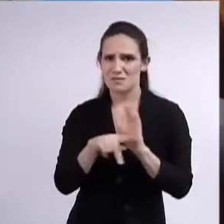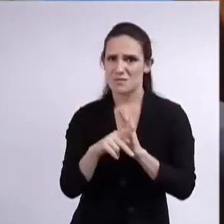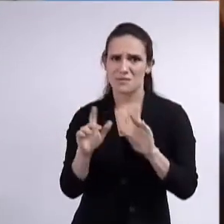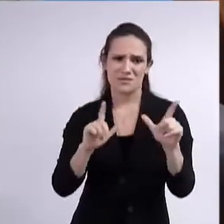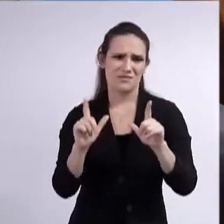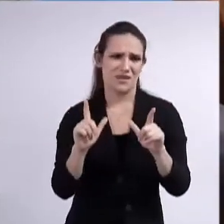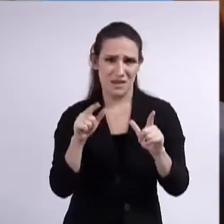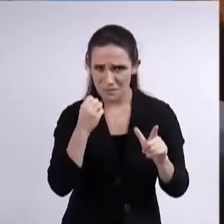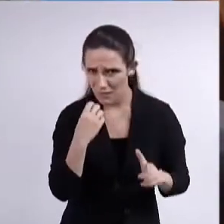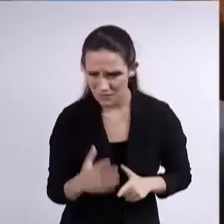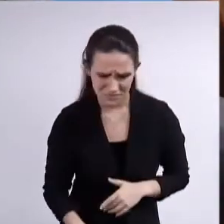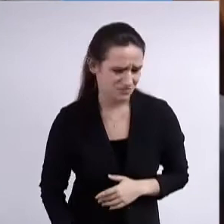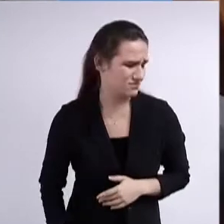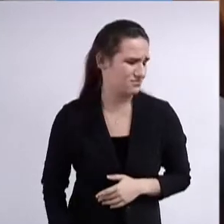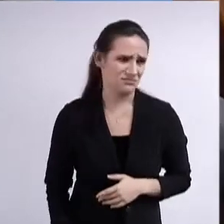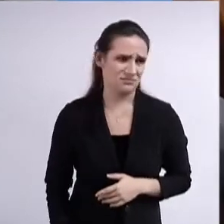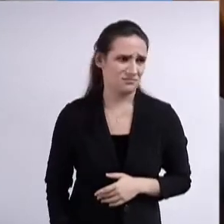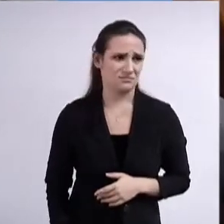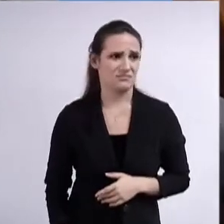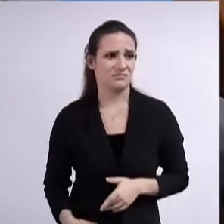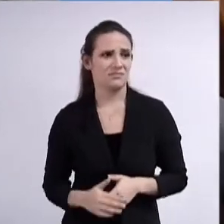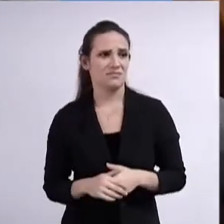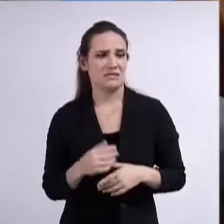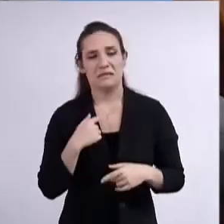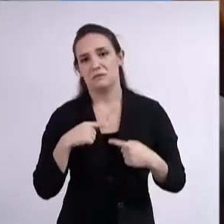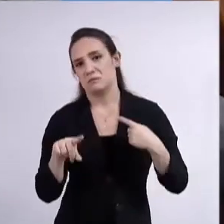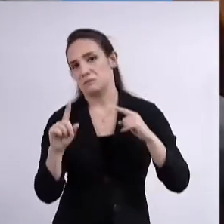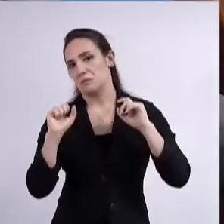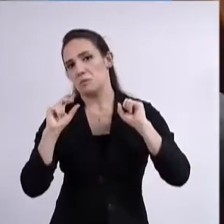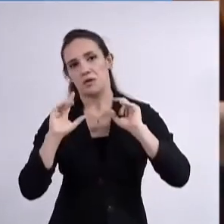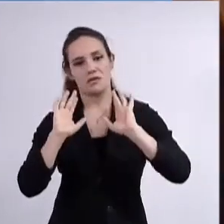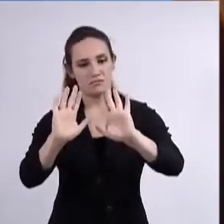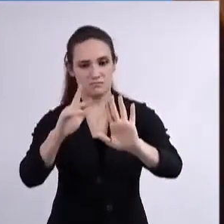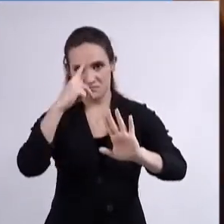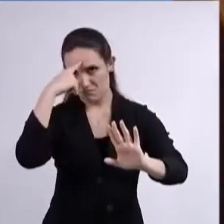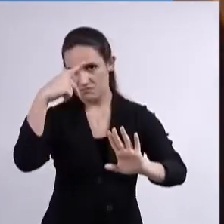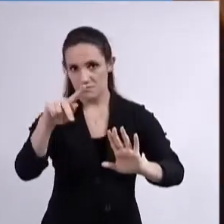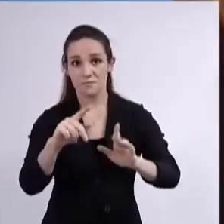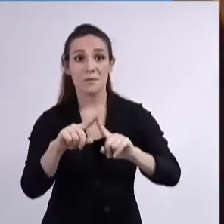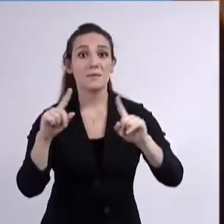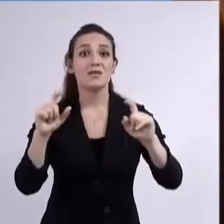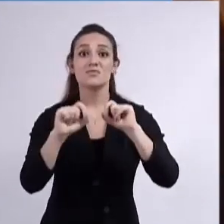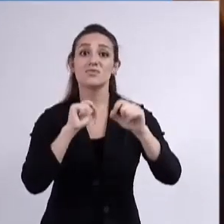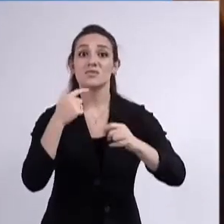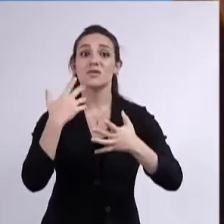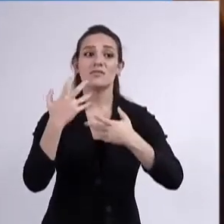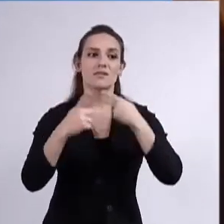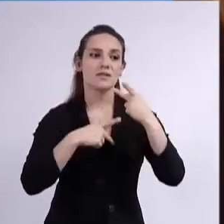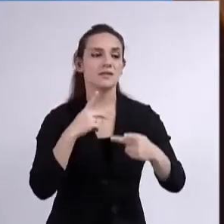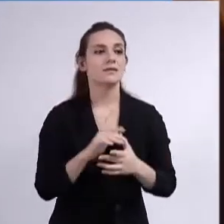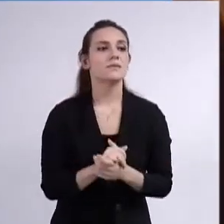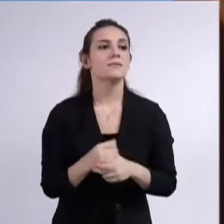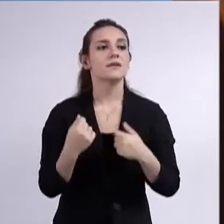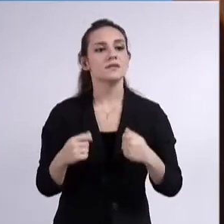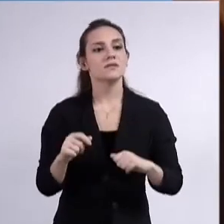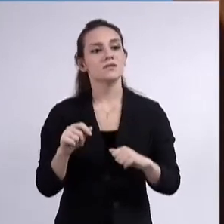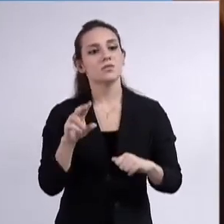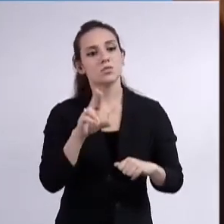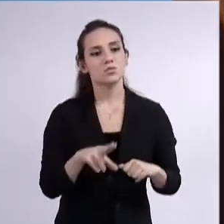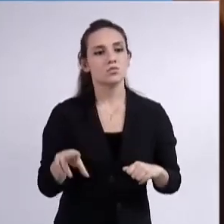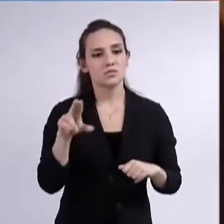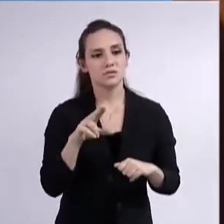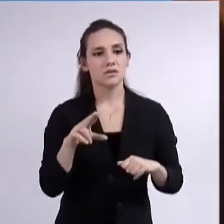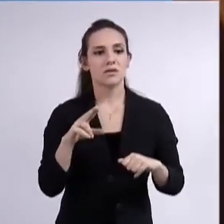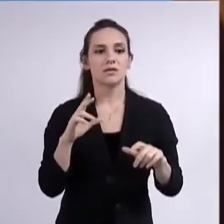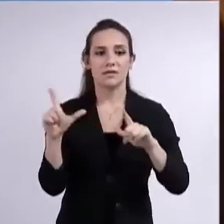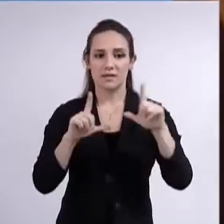fantástico naquilo ali. Então, e nada contra quem assiste, mas dizer que se nós utilizássemos o meio